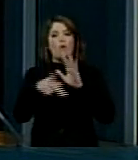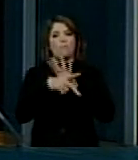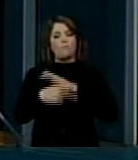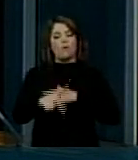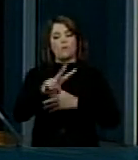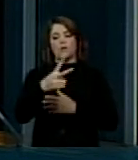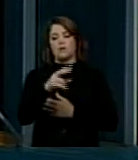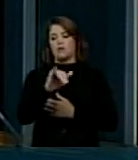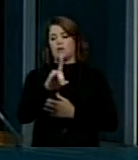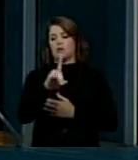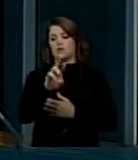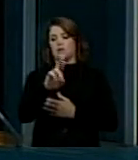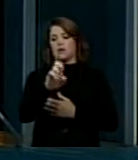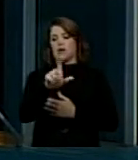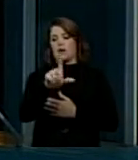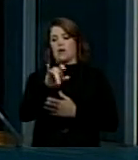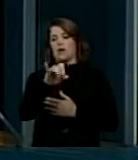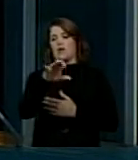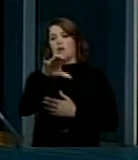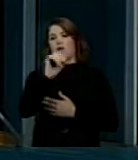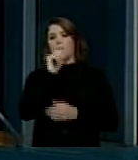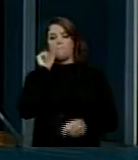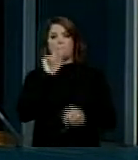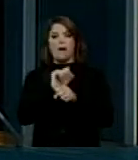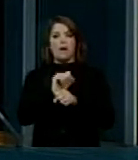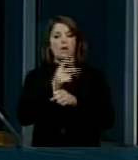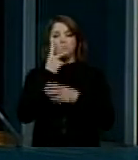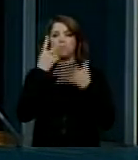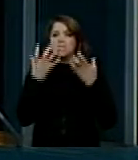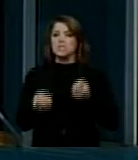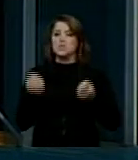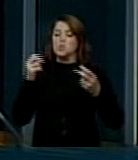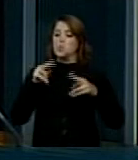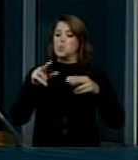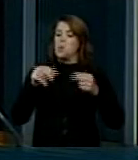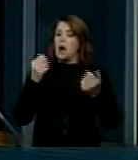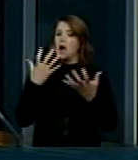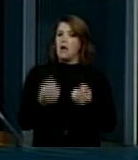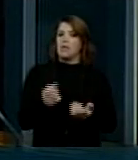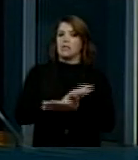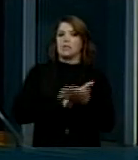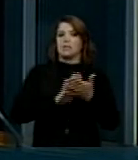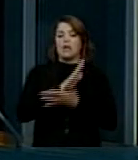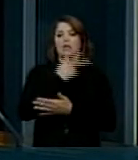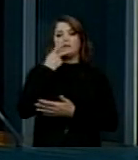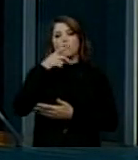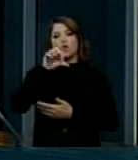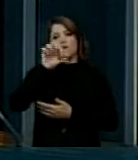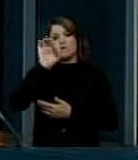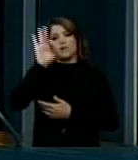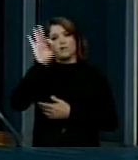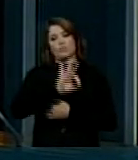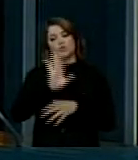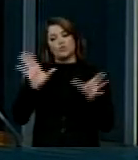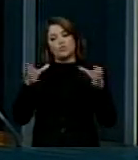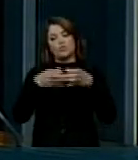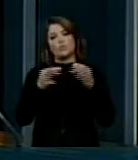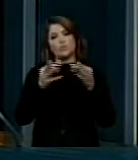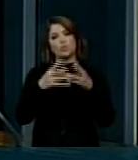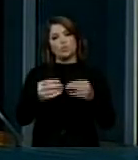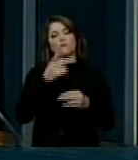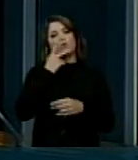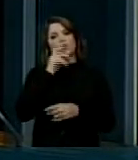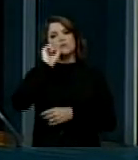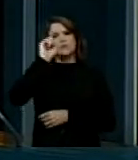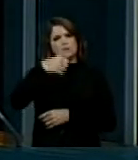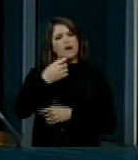dessas hidrelétricas, paralisadas. E não aceitaram de jeito nenhum que 90% da categoria deu